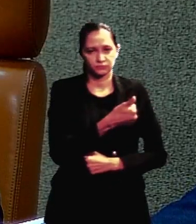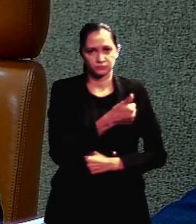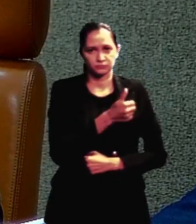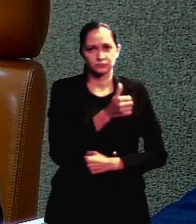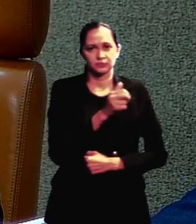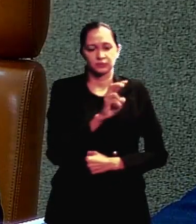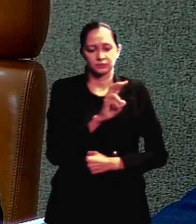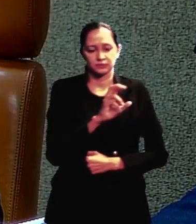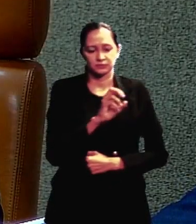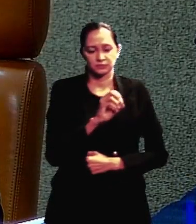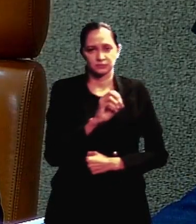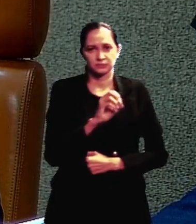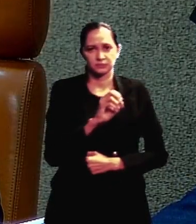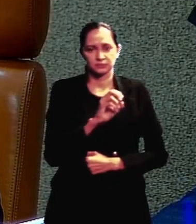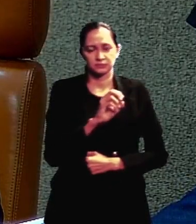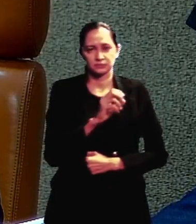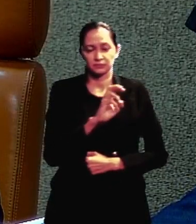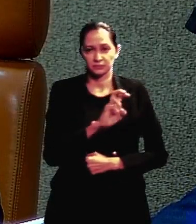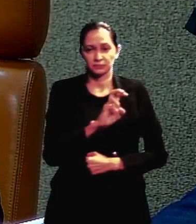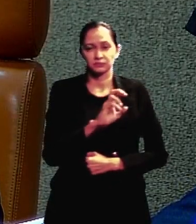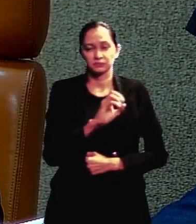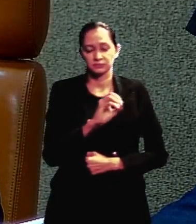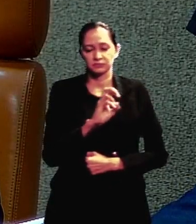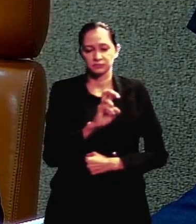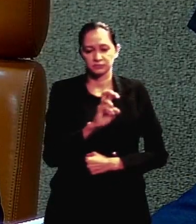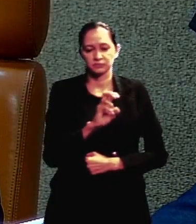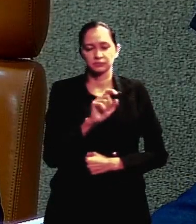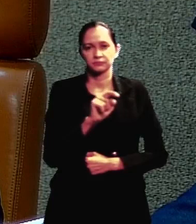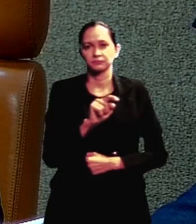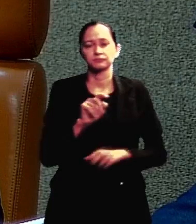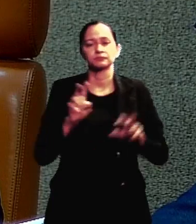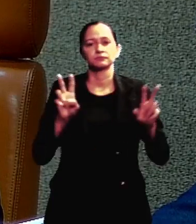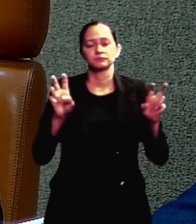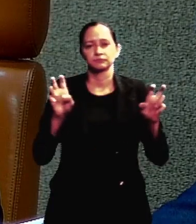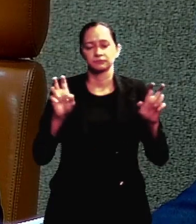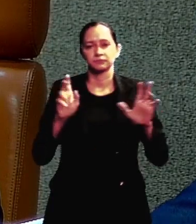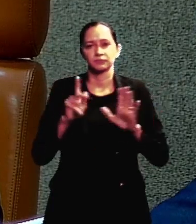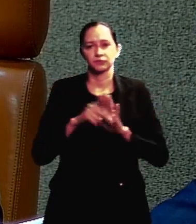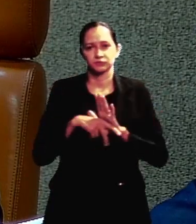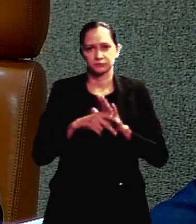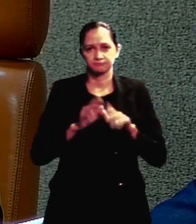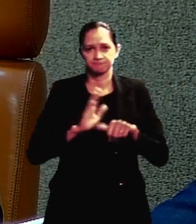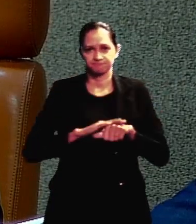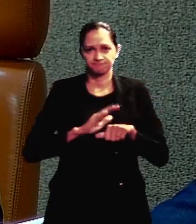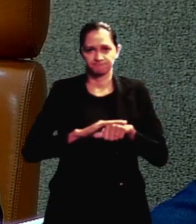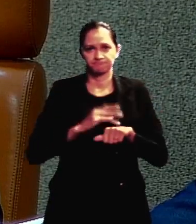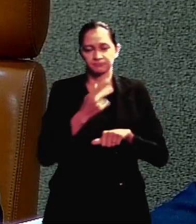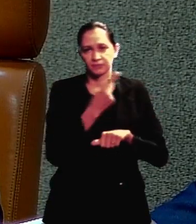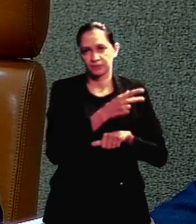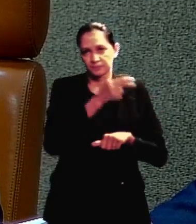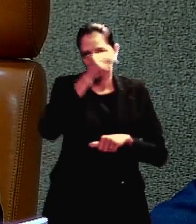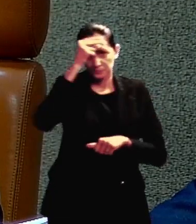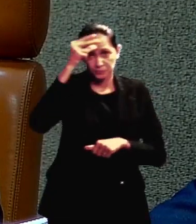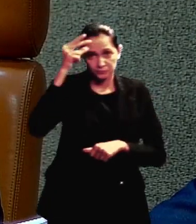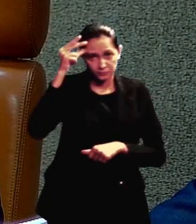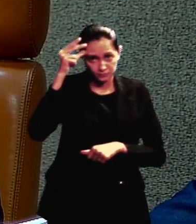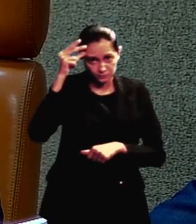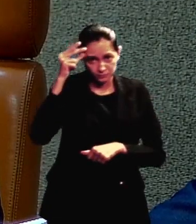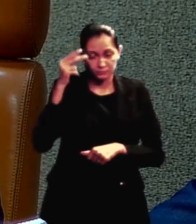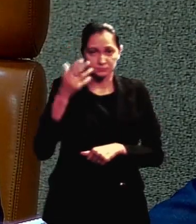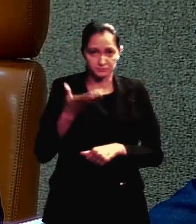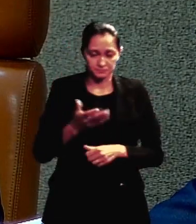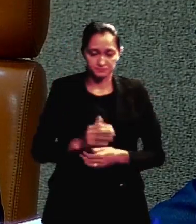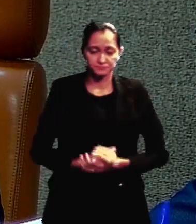2021-505, do autor prefeito de Goiânia, cuja de lei, iniciativa do prefeito,